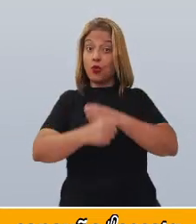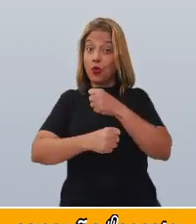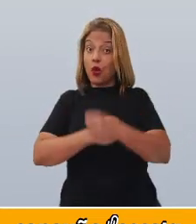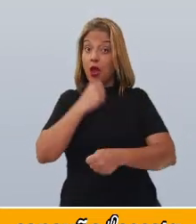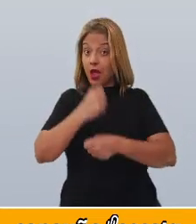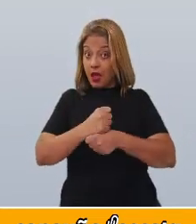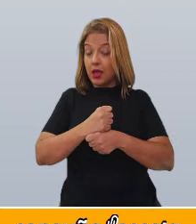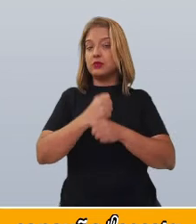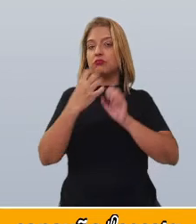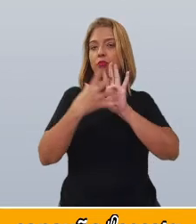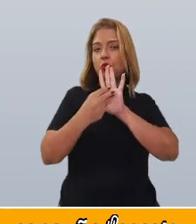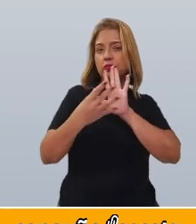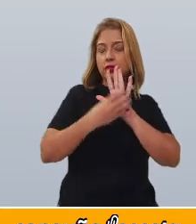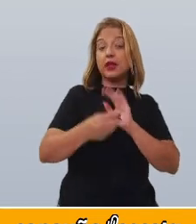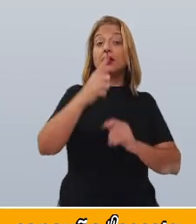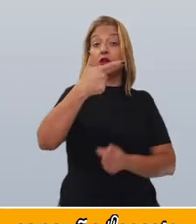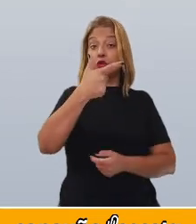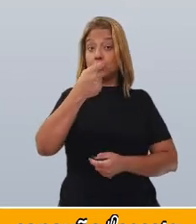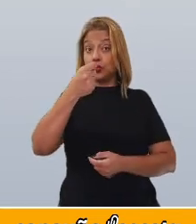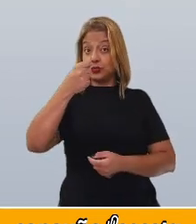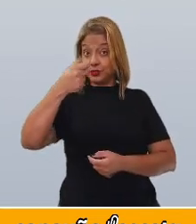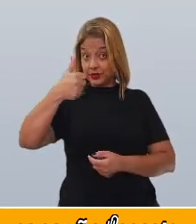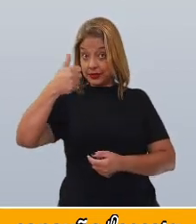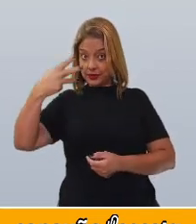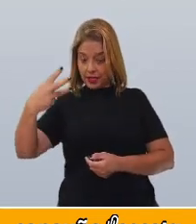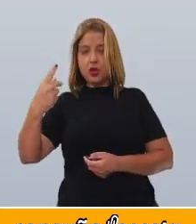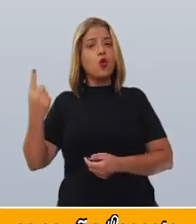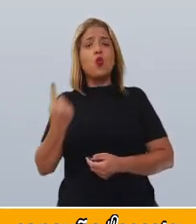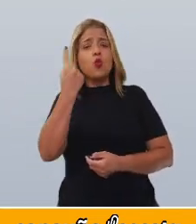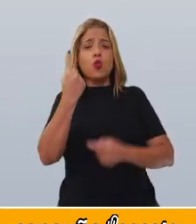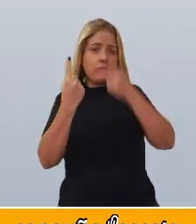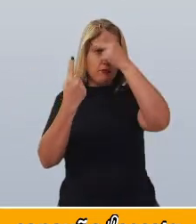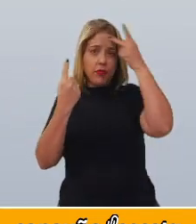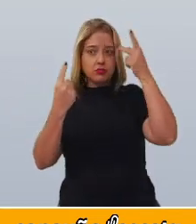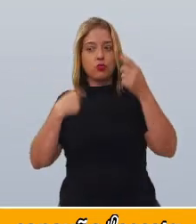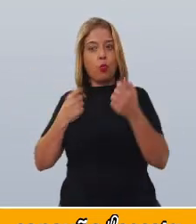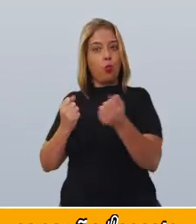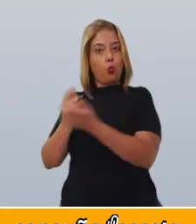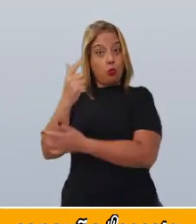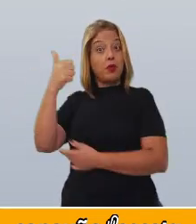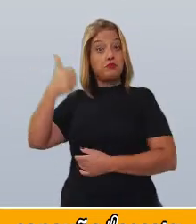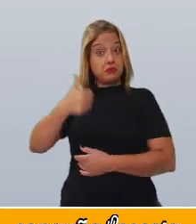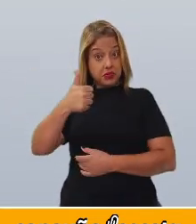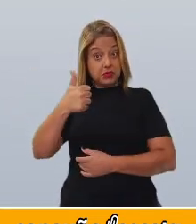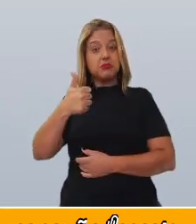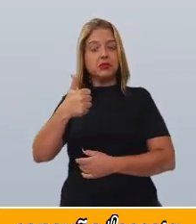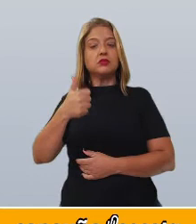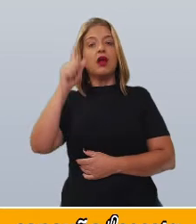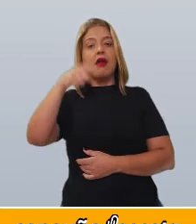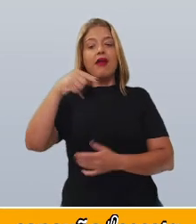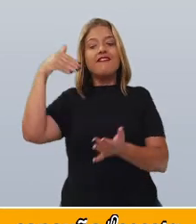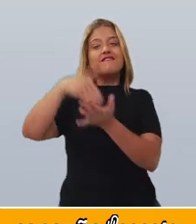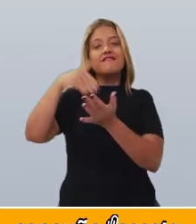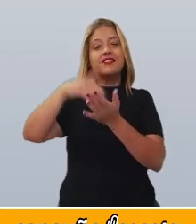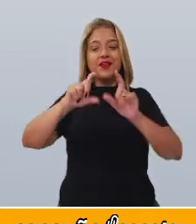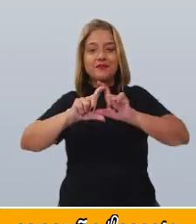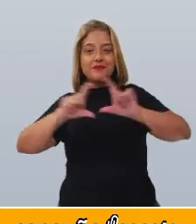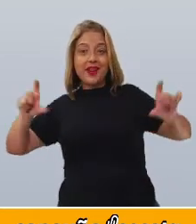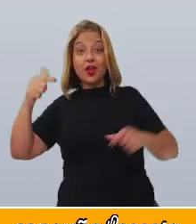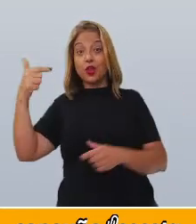fabricação, modelo 2013. Única dona, placa final 2. Rodízio,